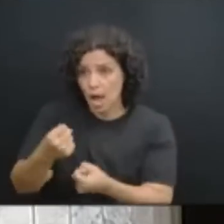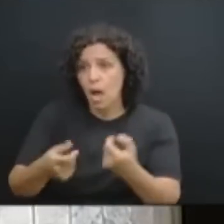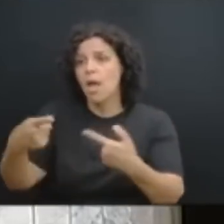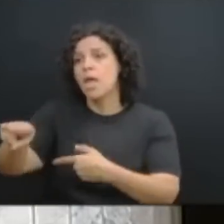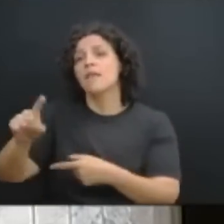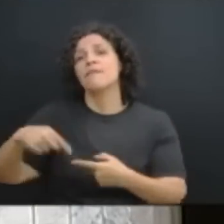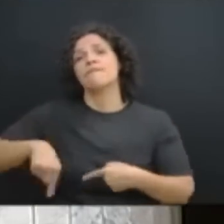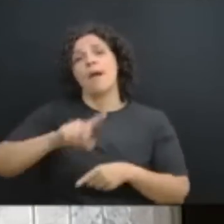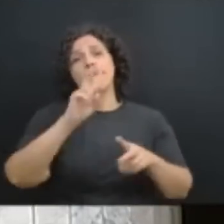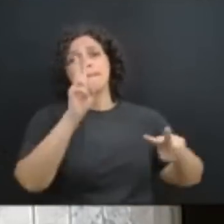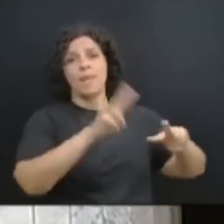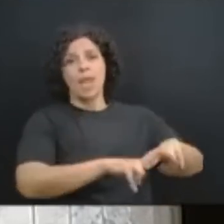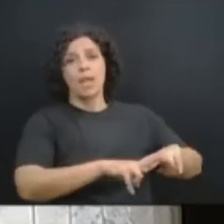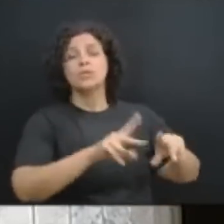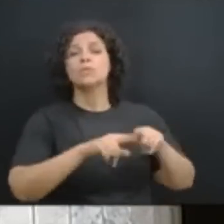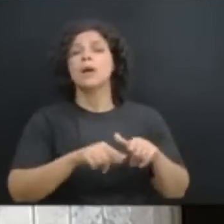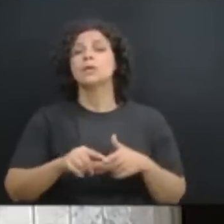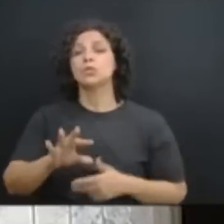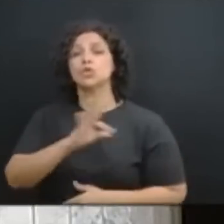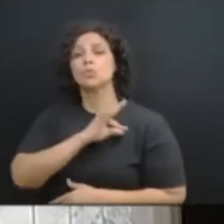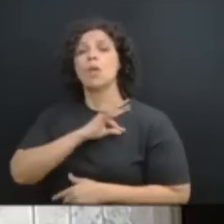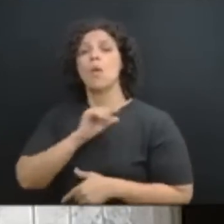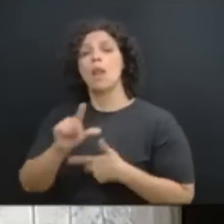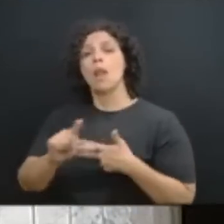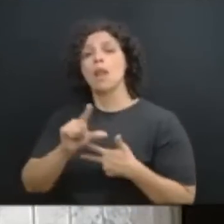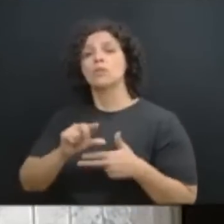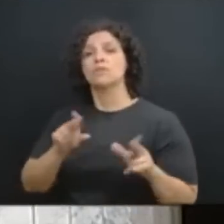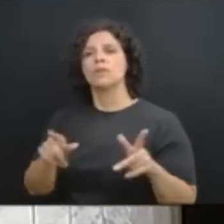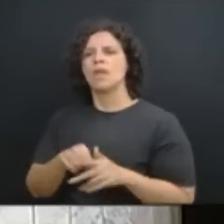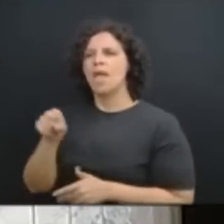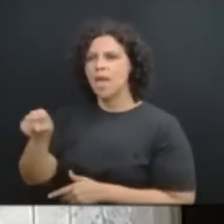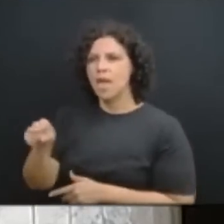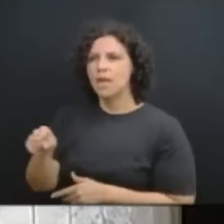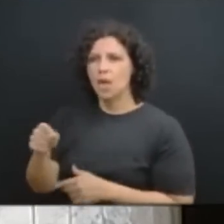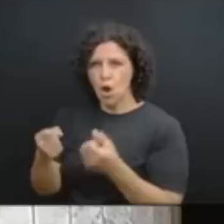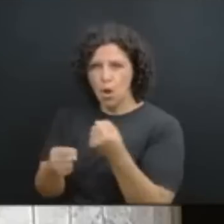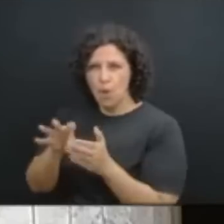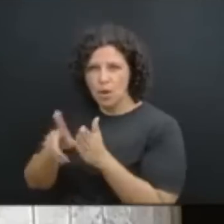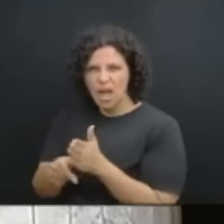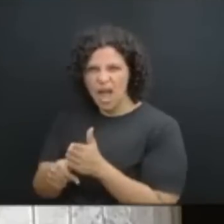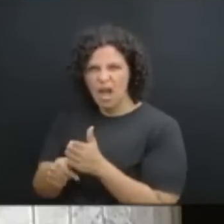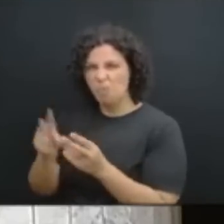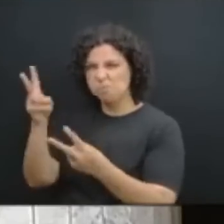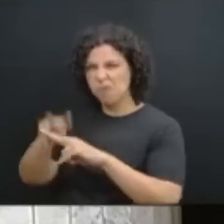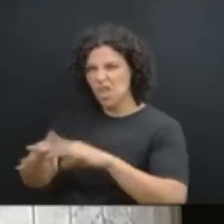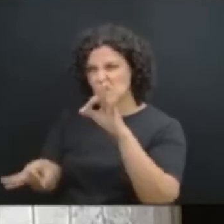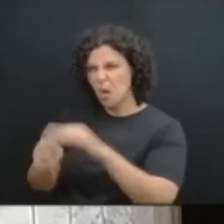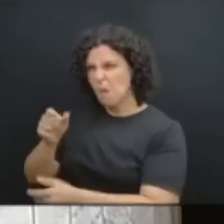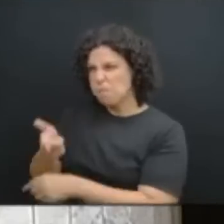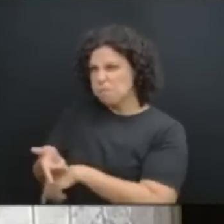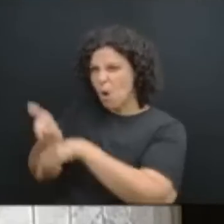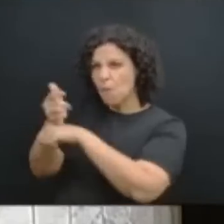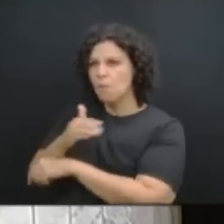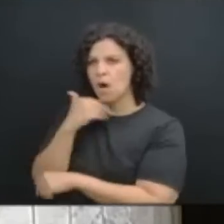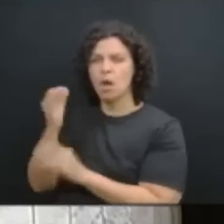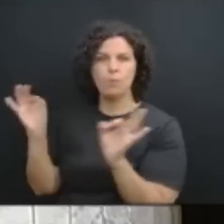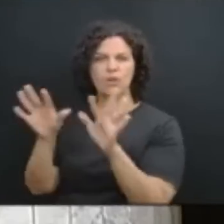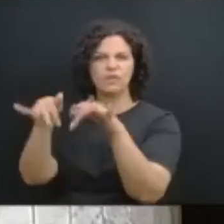mas o policial legisla, prende, julga e executa a